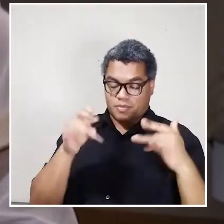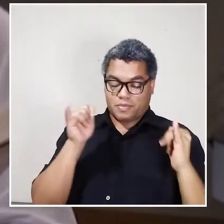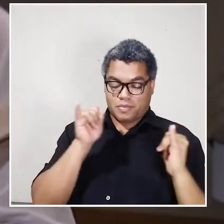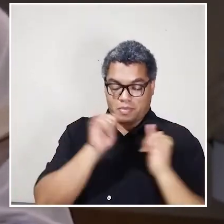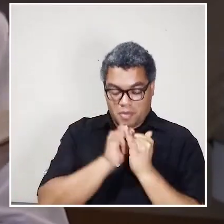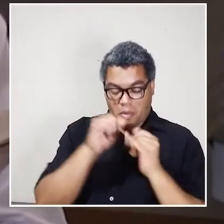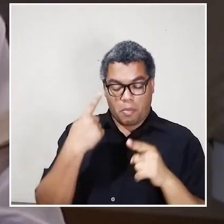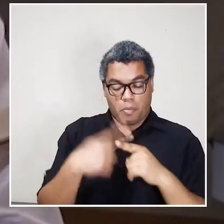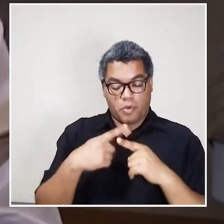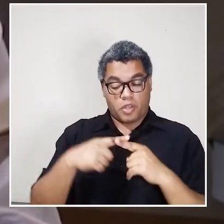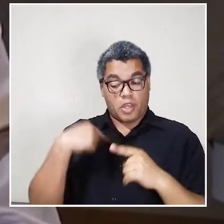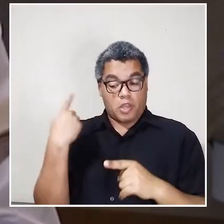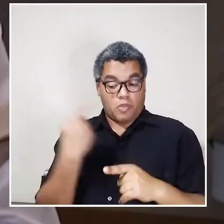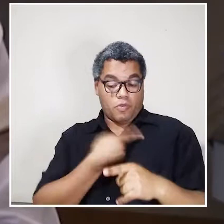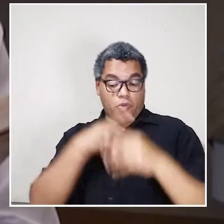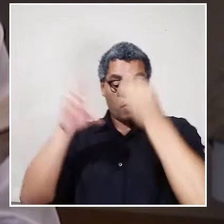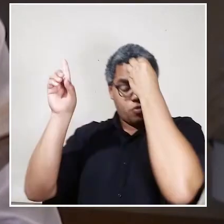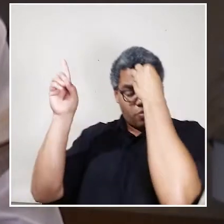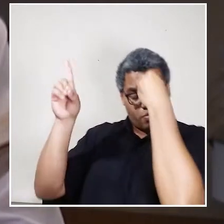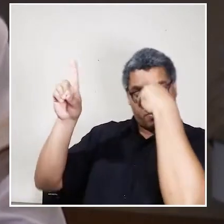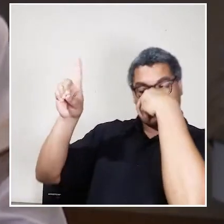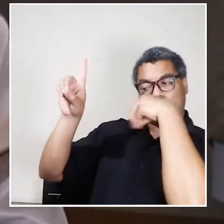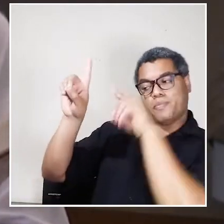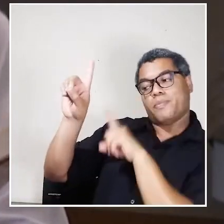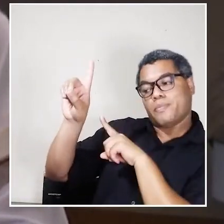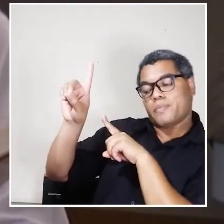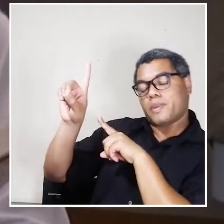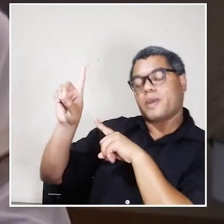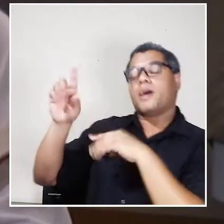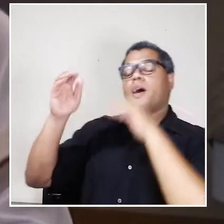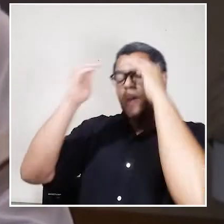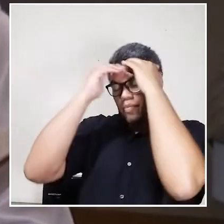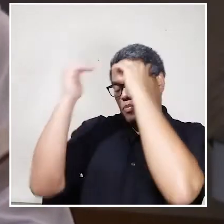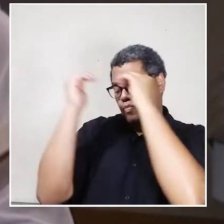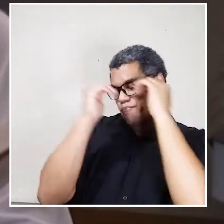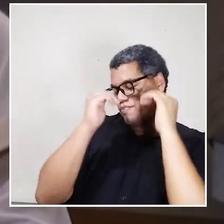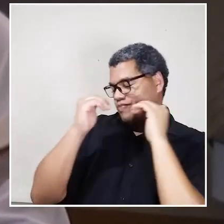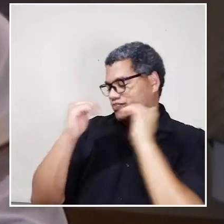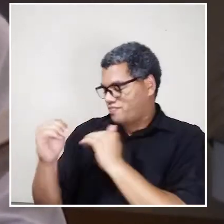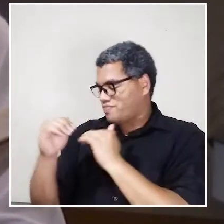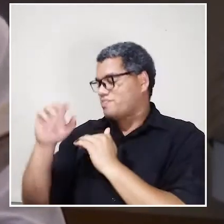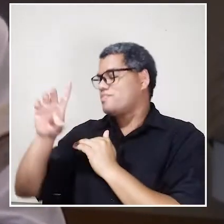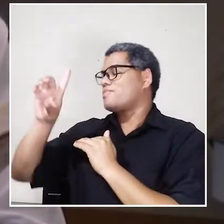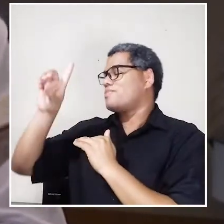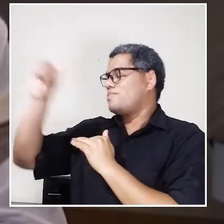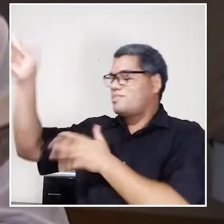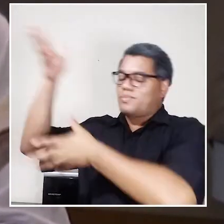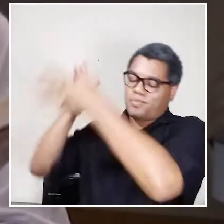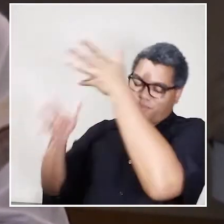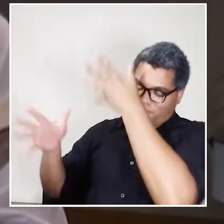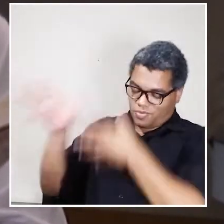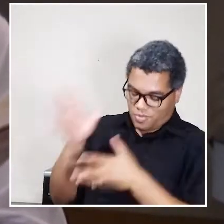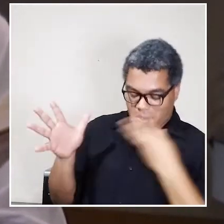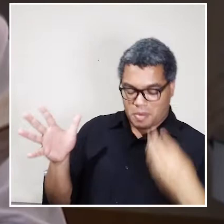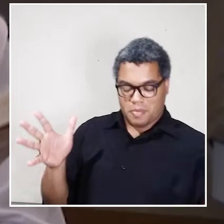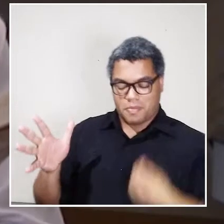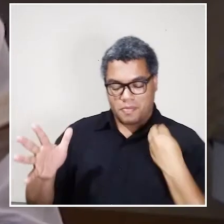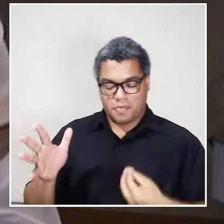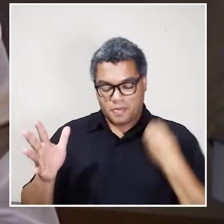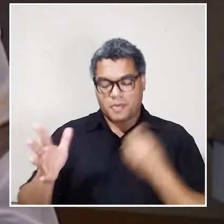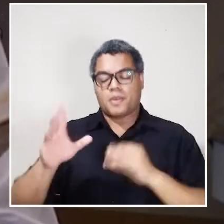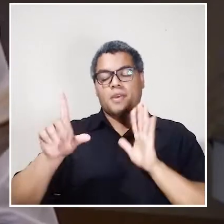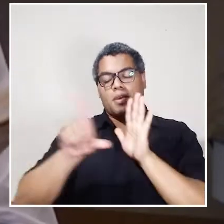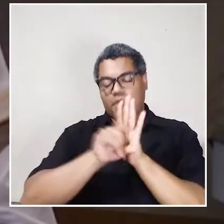perdão, pois nos temos rebelado contra Ele. E não obedecemos à voz do Senhor nosso Deus para andarmos nas